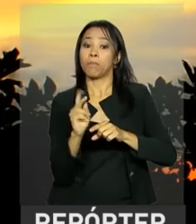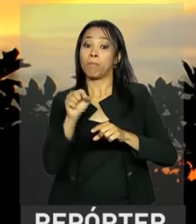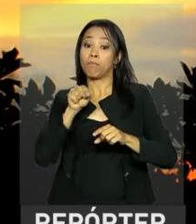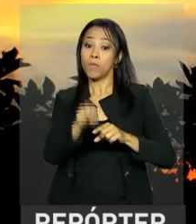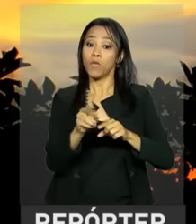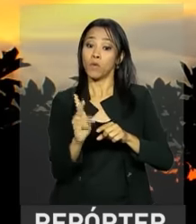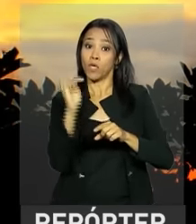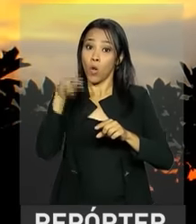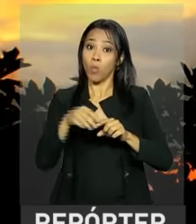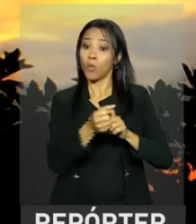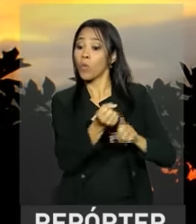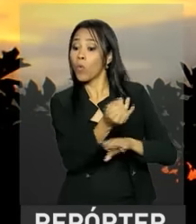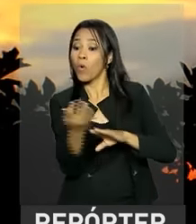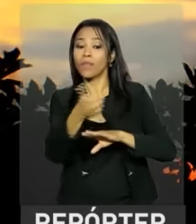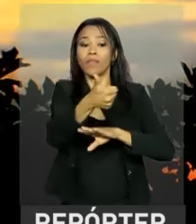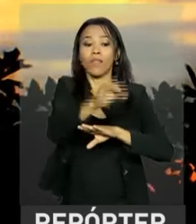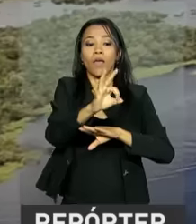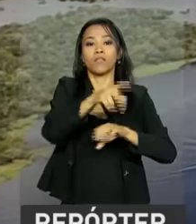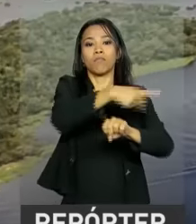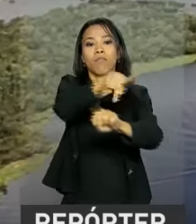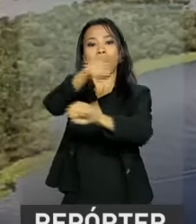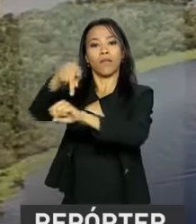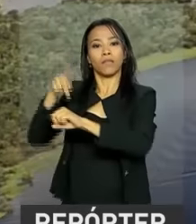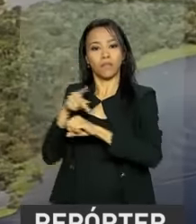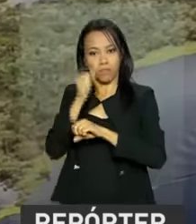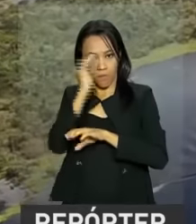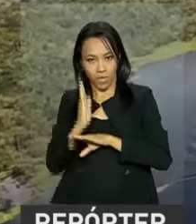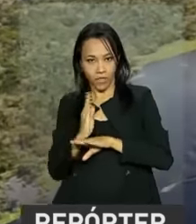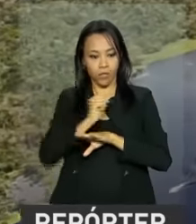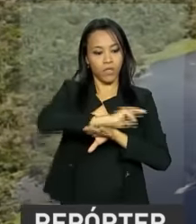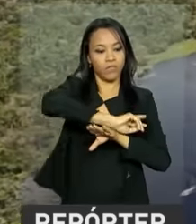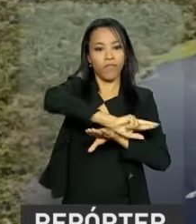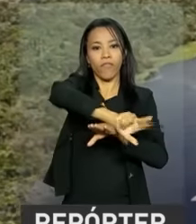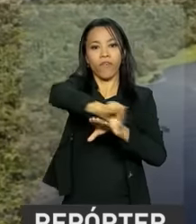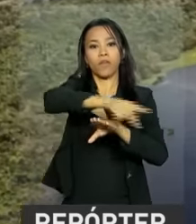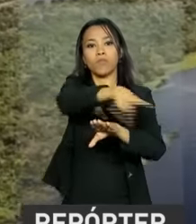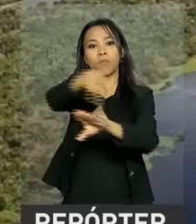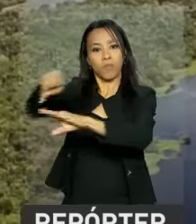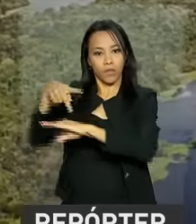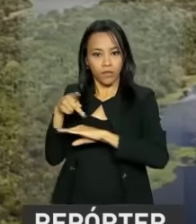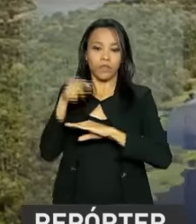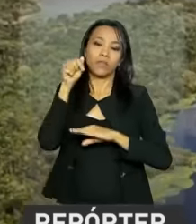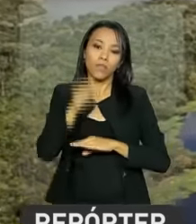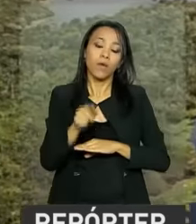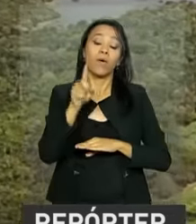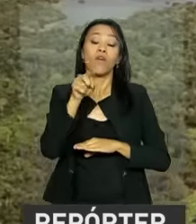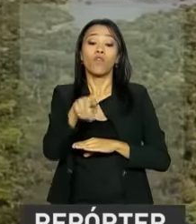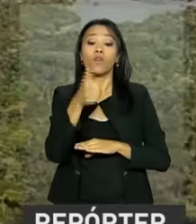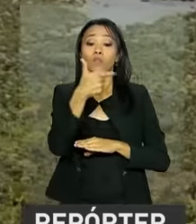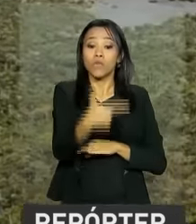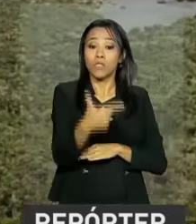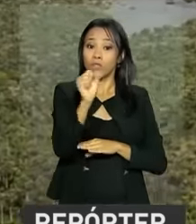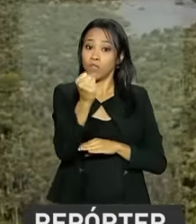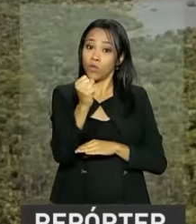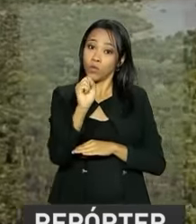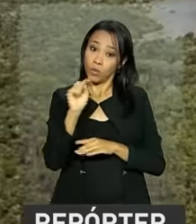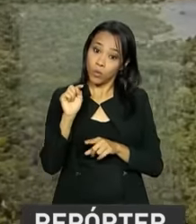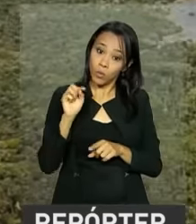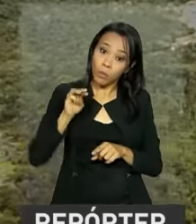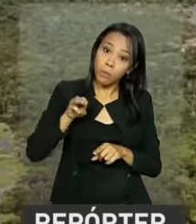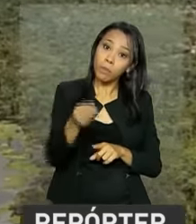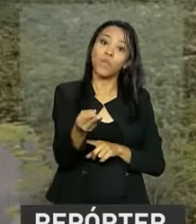com 10 países da América do Sul no ano passado o orçamento do programa foi de 228 milhões